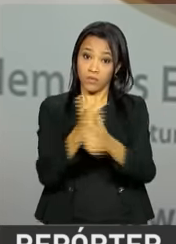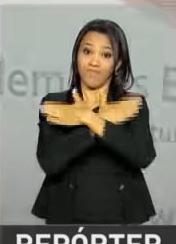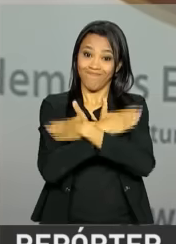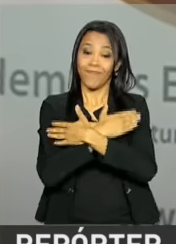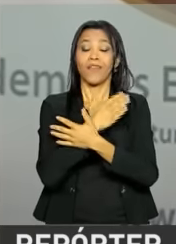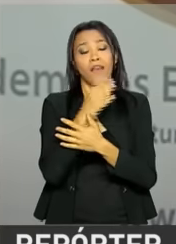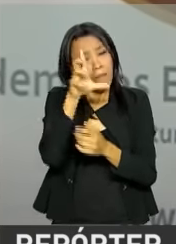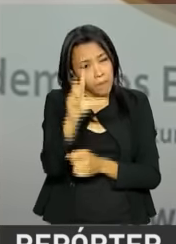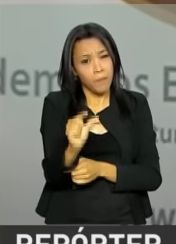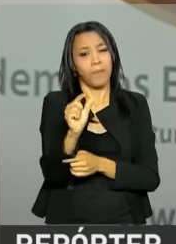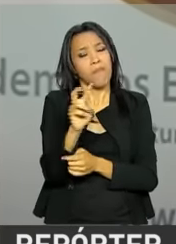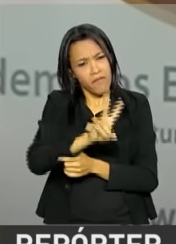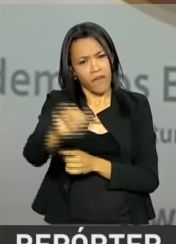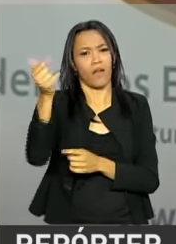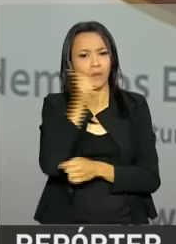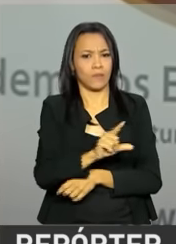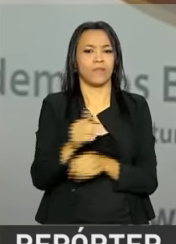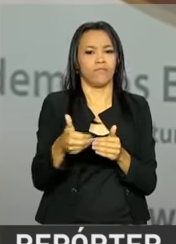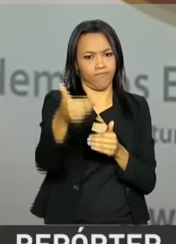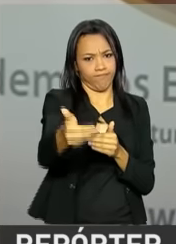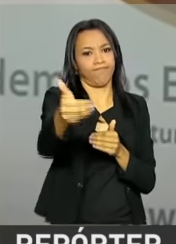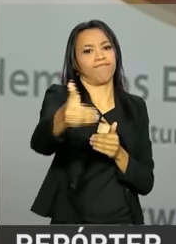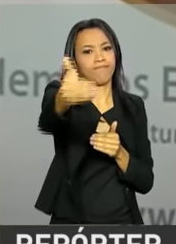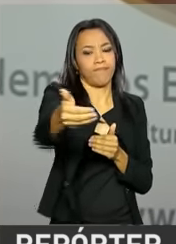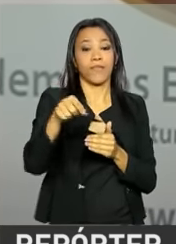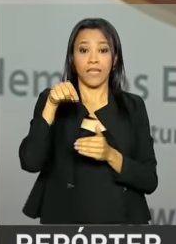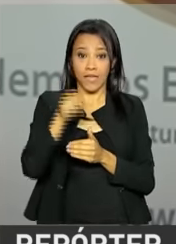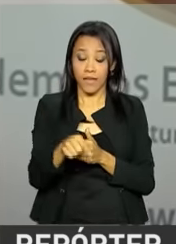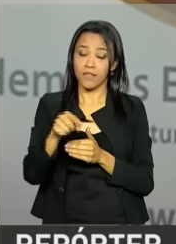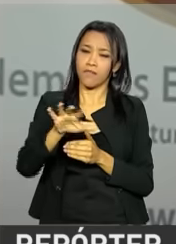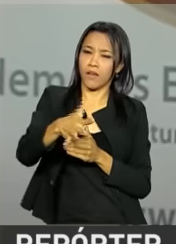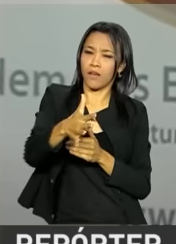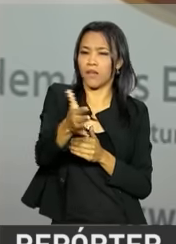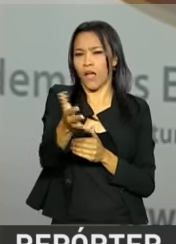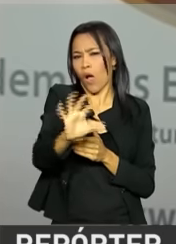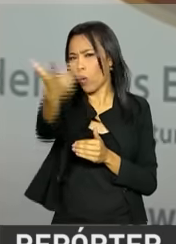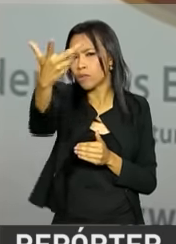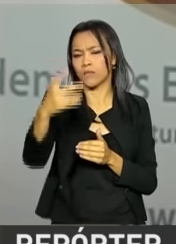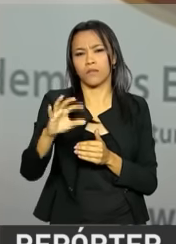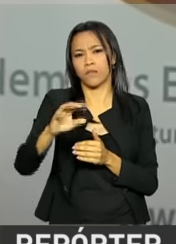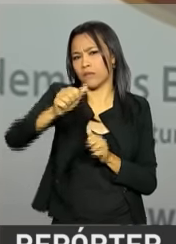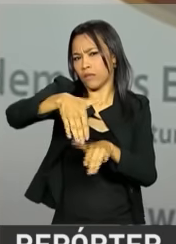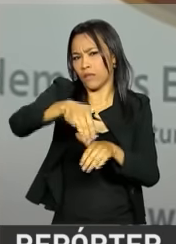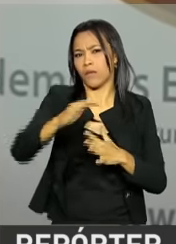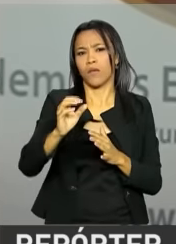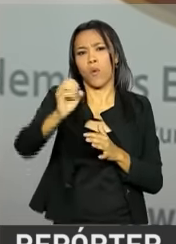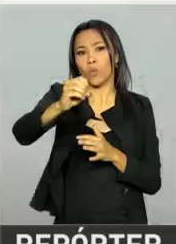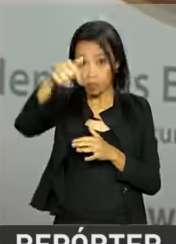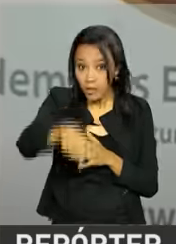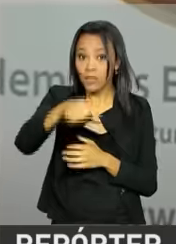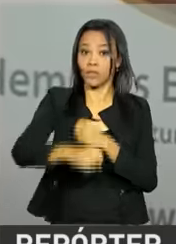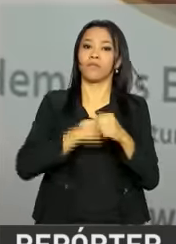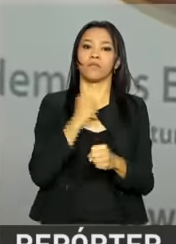virá nós temos alguns estudos que estão mostrando que essa retomada será lá para o mês de setembro outubro deste